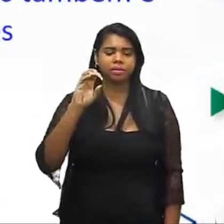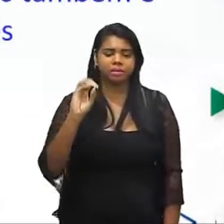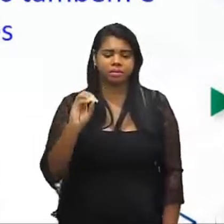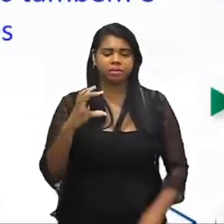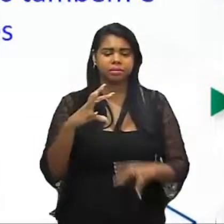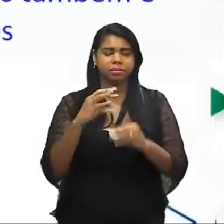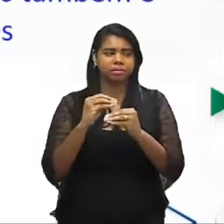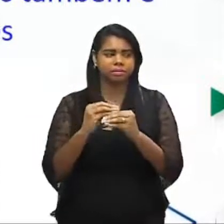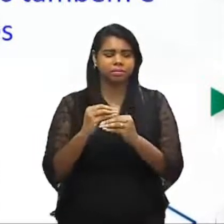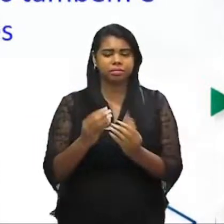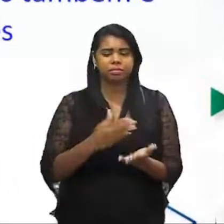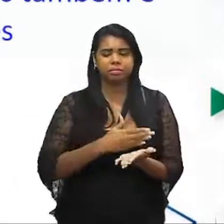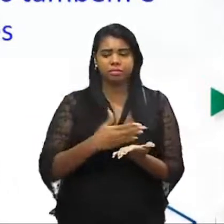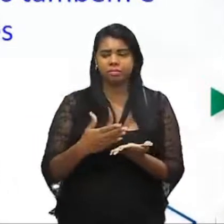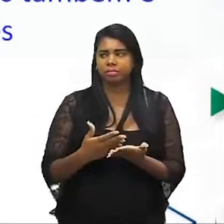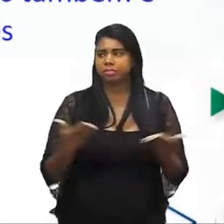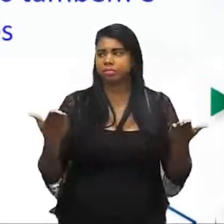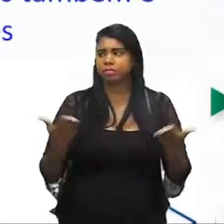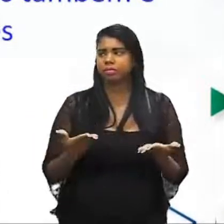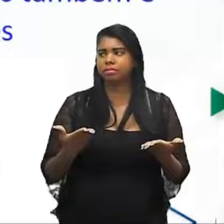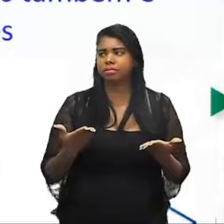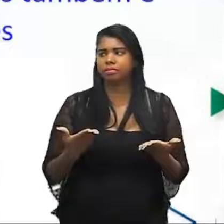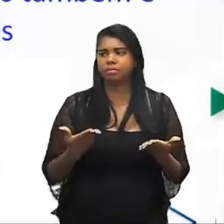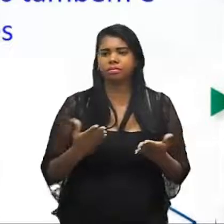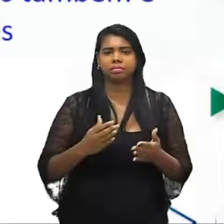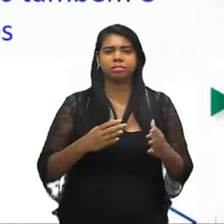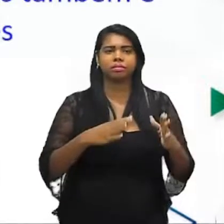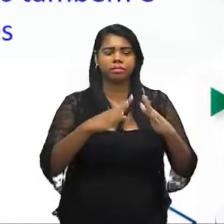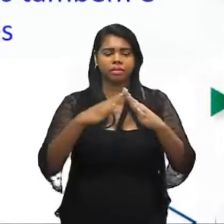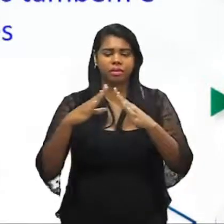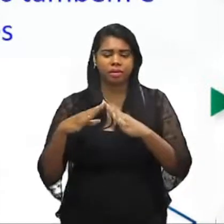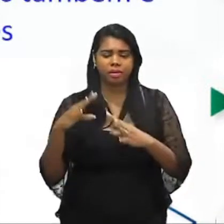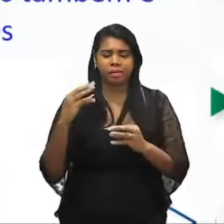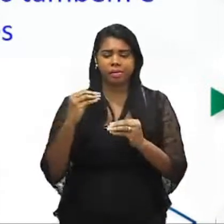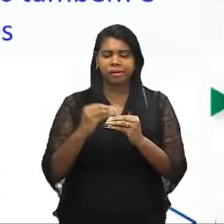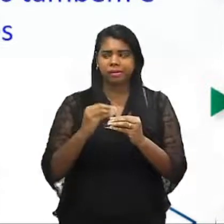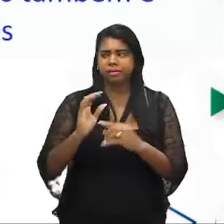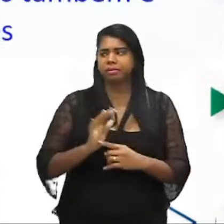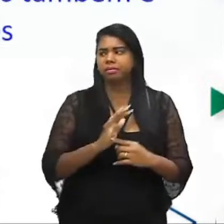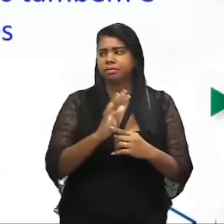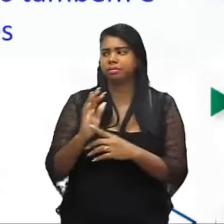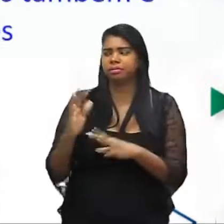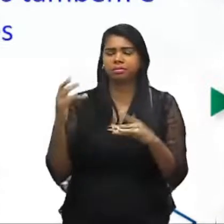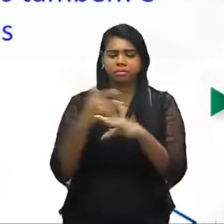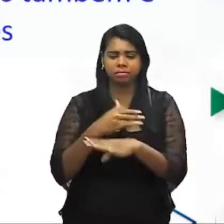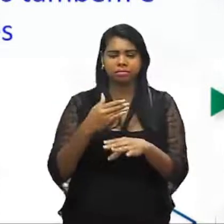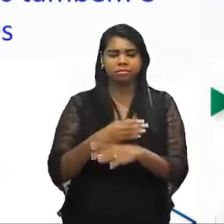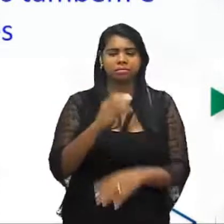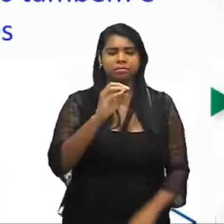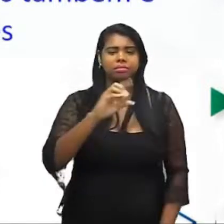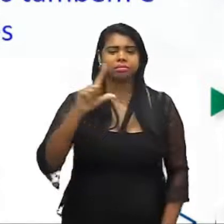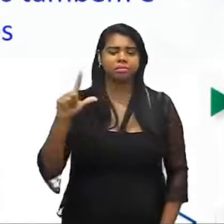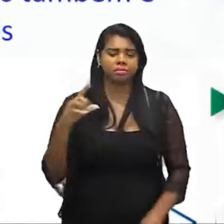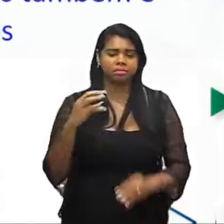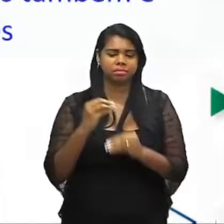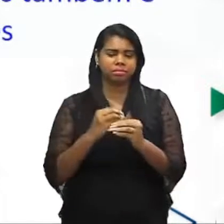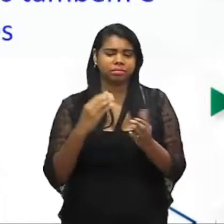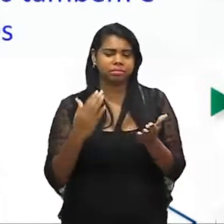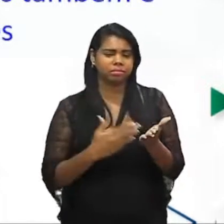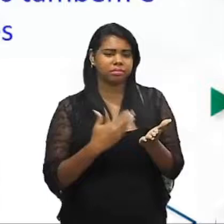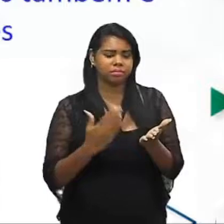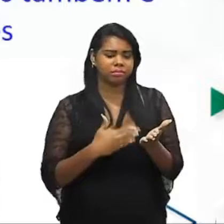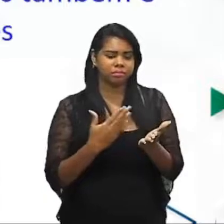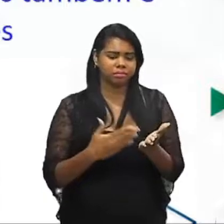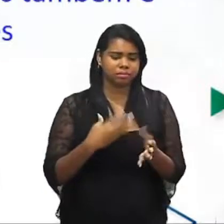é inaugurada a Casa Bajado, realizada uma exposição em Recife e Olinda, e lançando um livro sobre